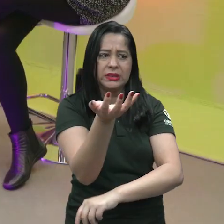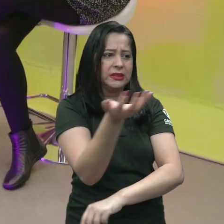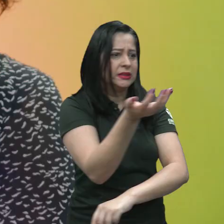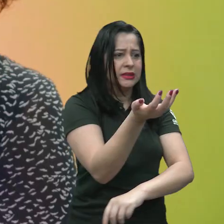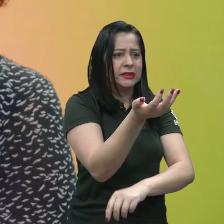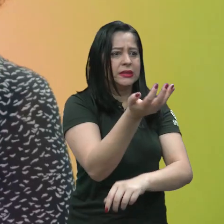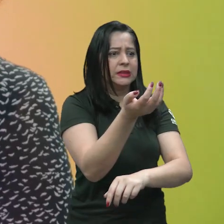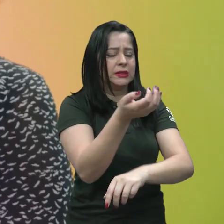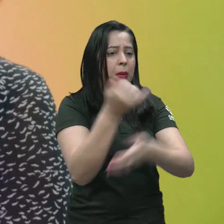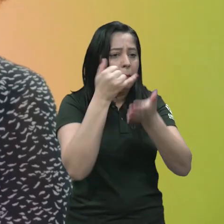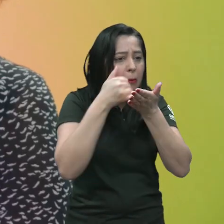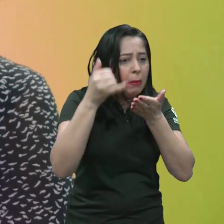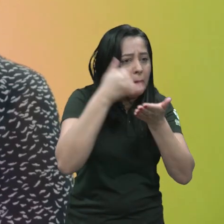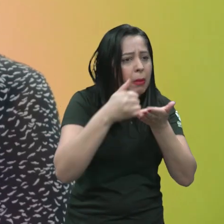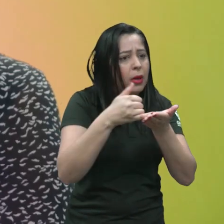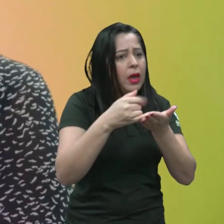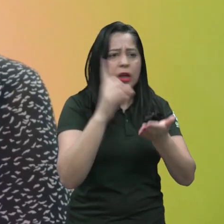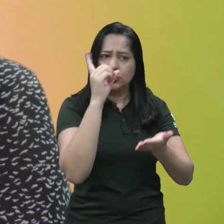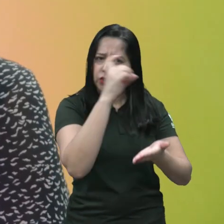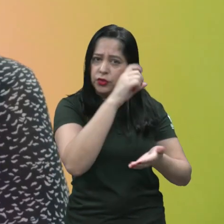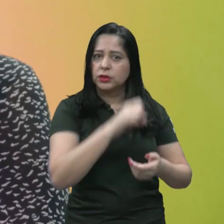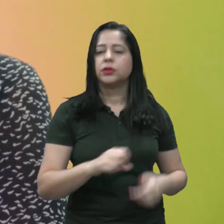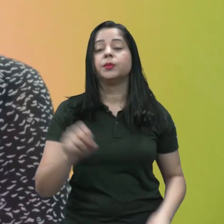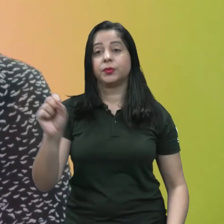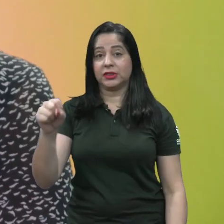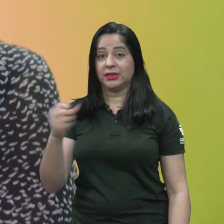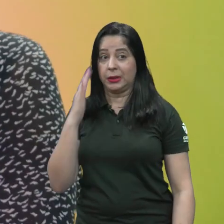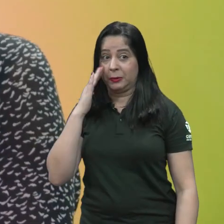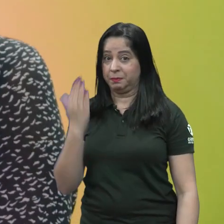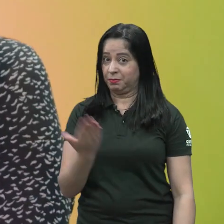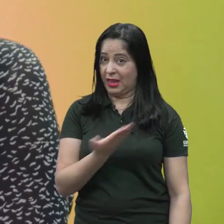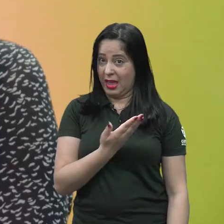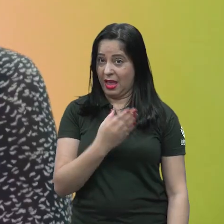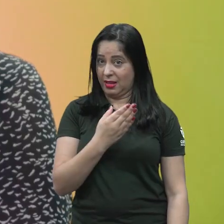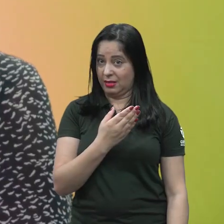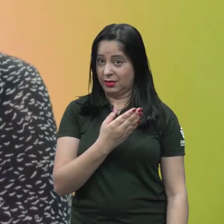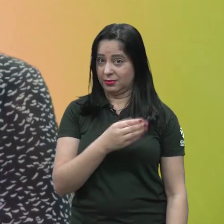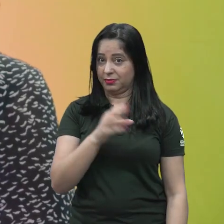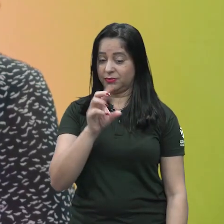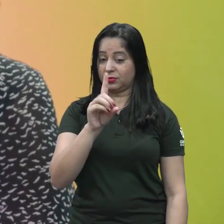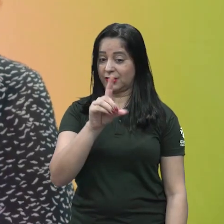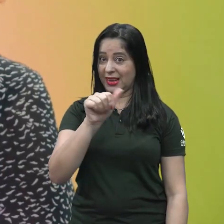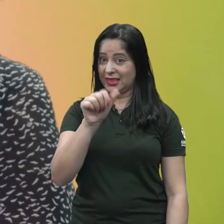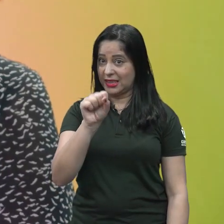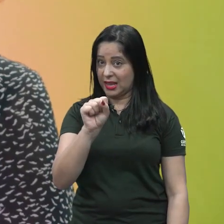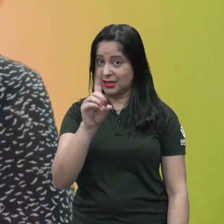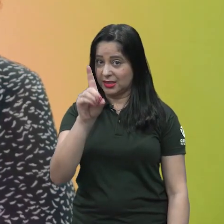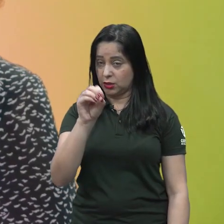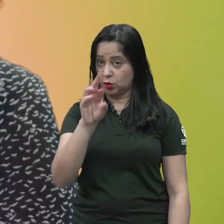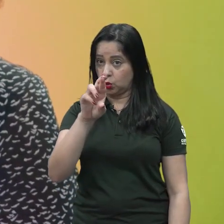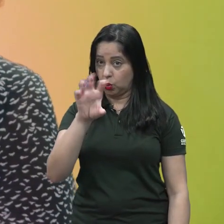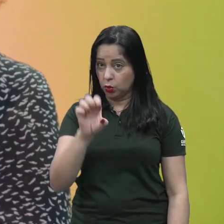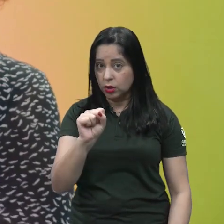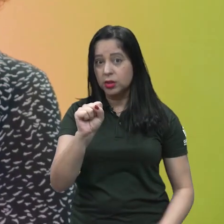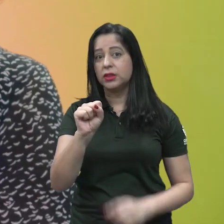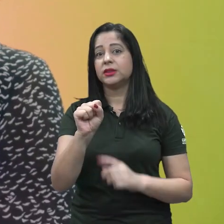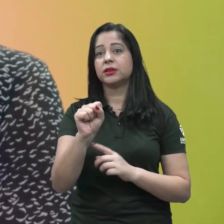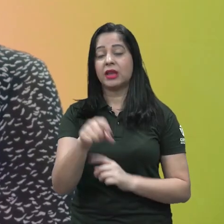Sim, como Das Dores tem uma trajetória de situação de rua, né, a ênfase